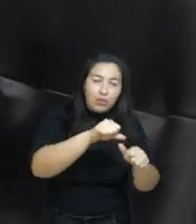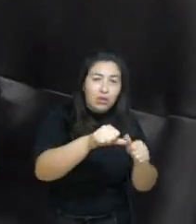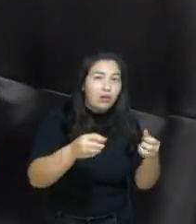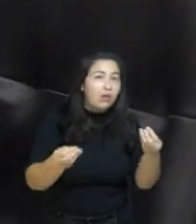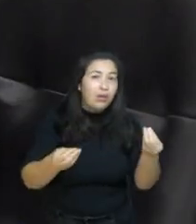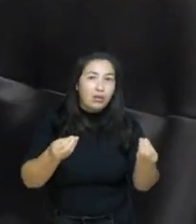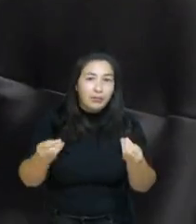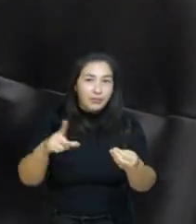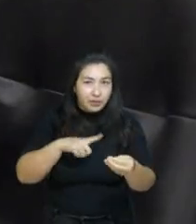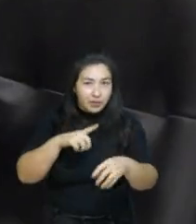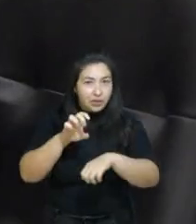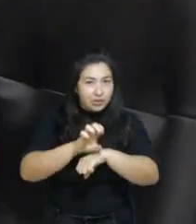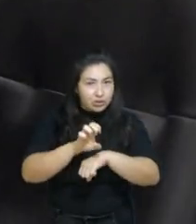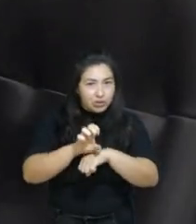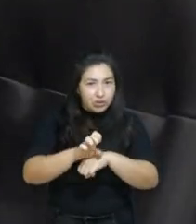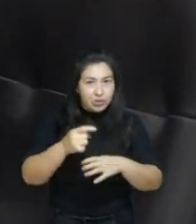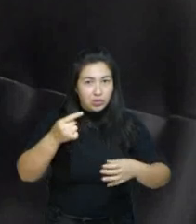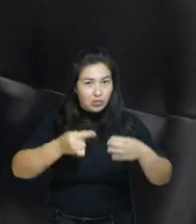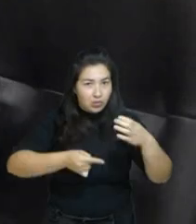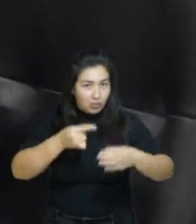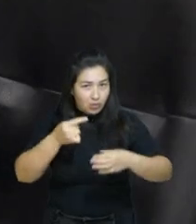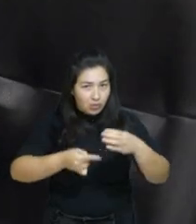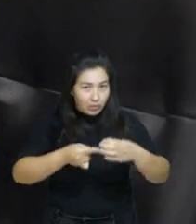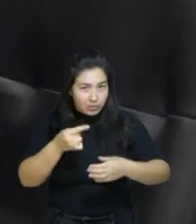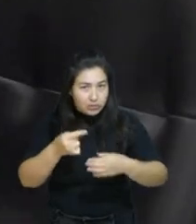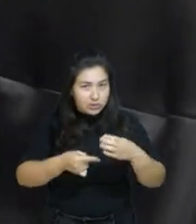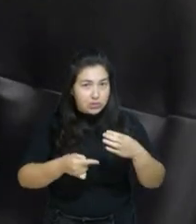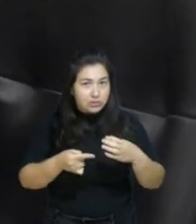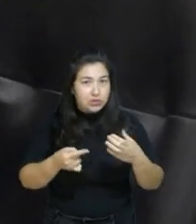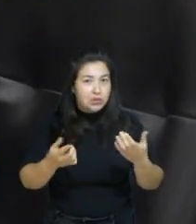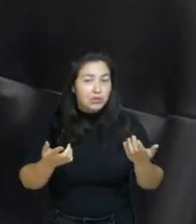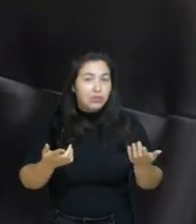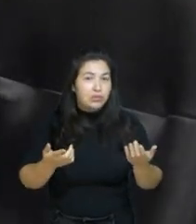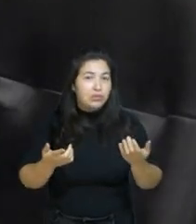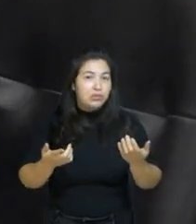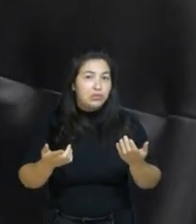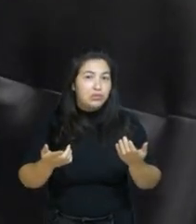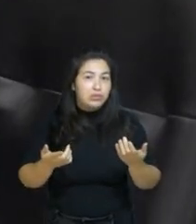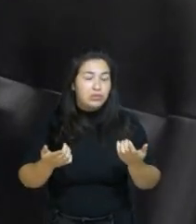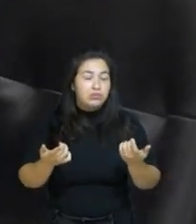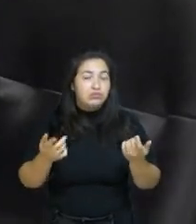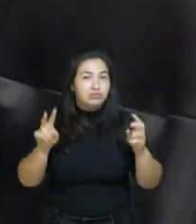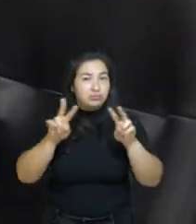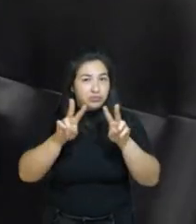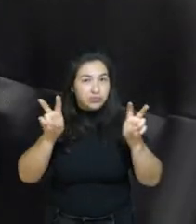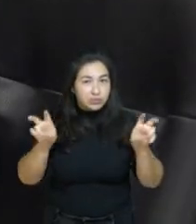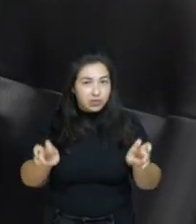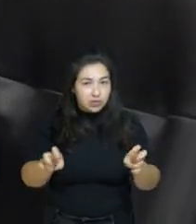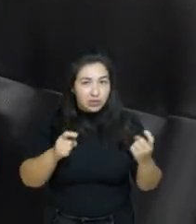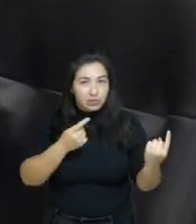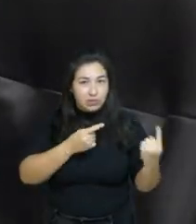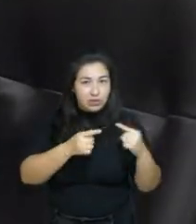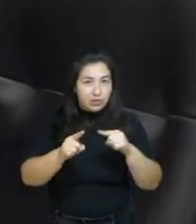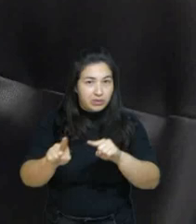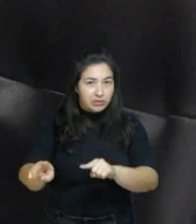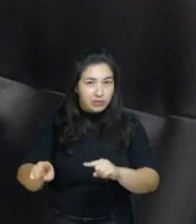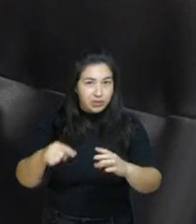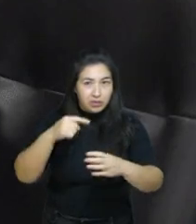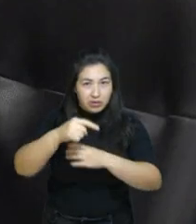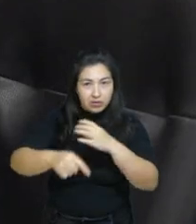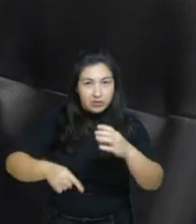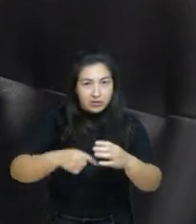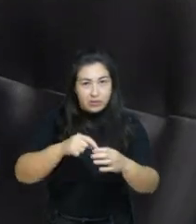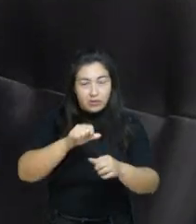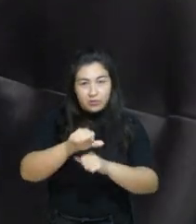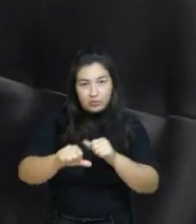nível estadual, existe uma comissão transdisciplinar que trabalha a questão de enfrentamento às mudanças climáticas